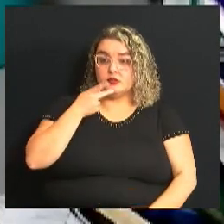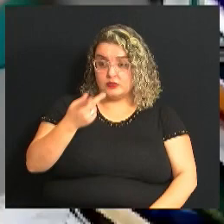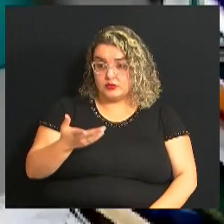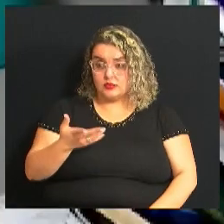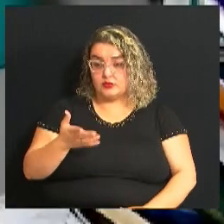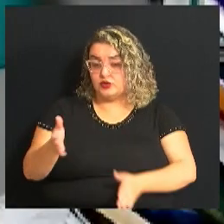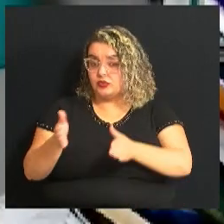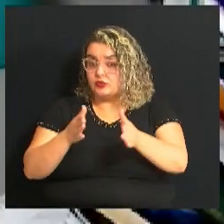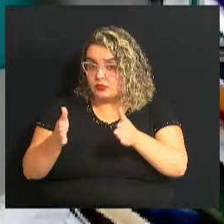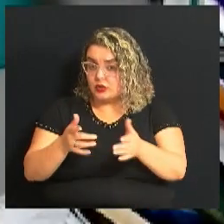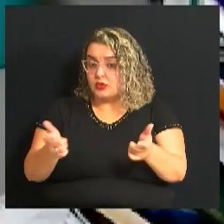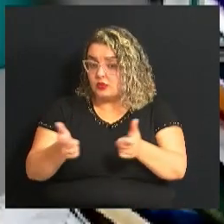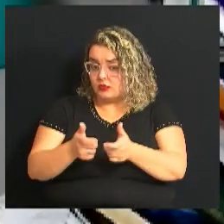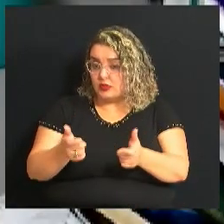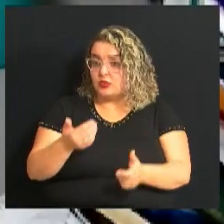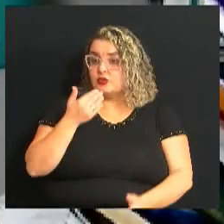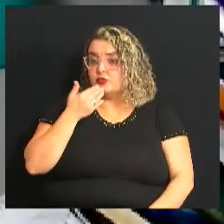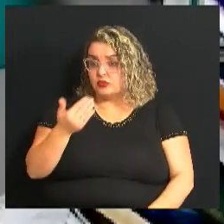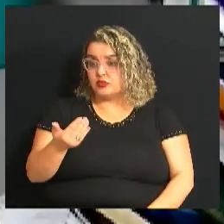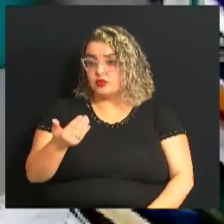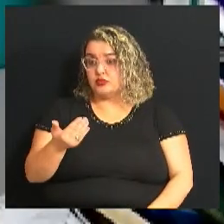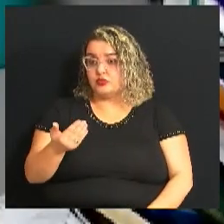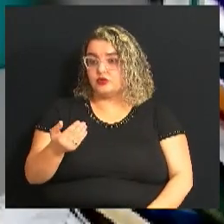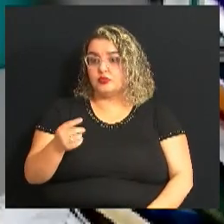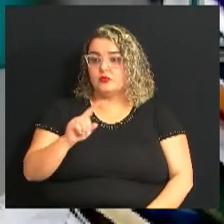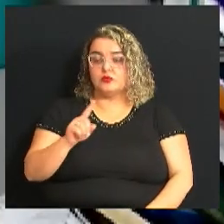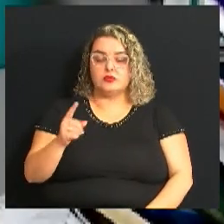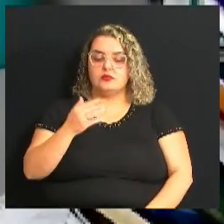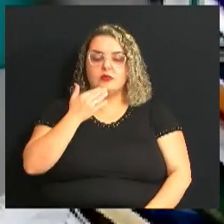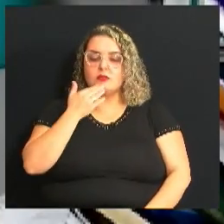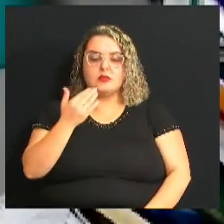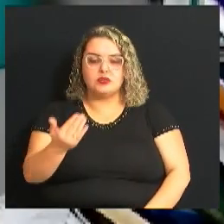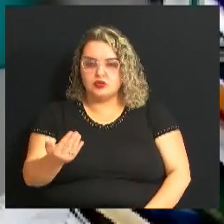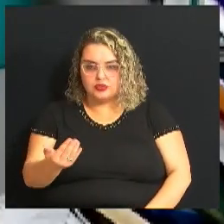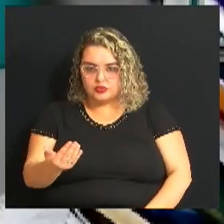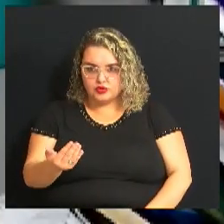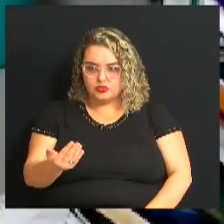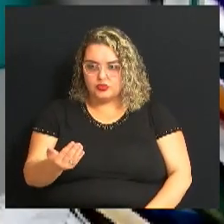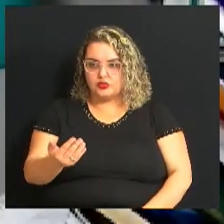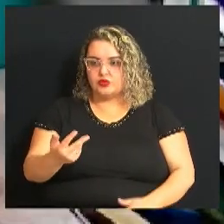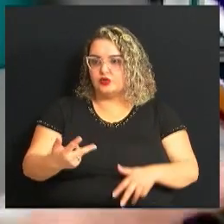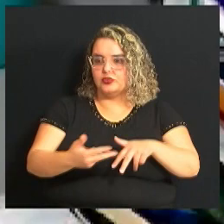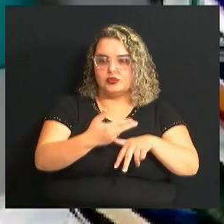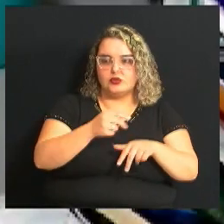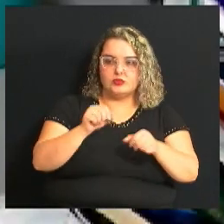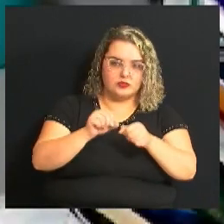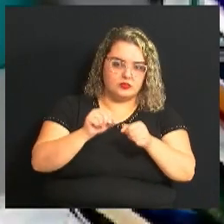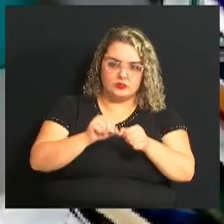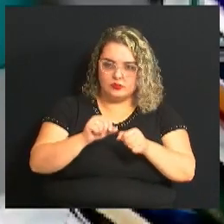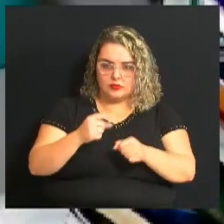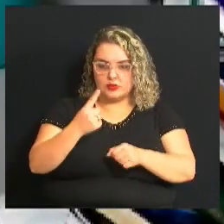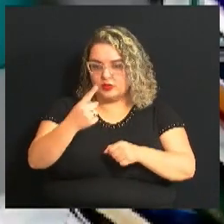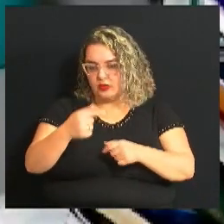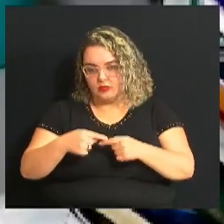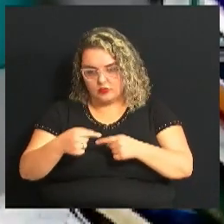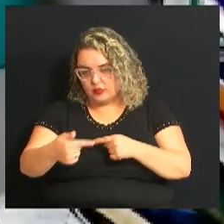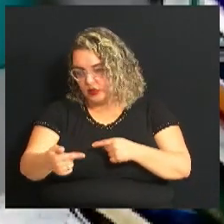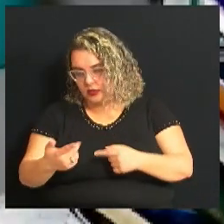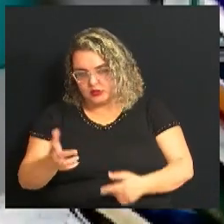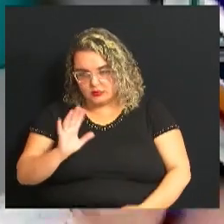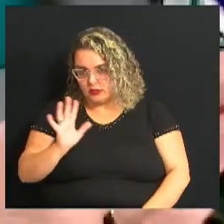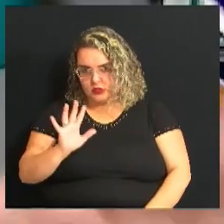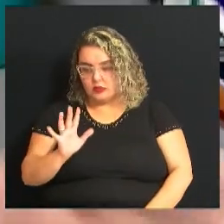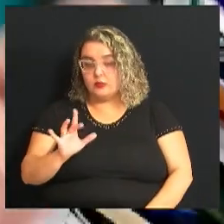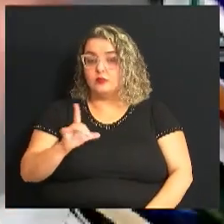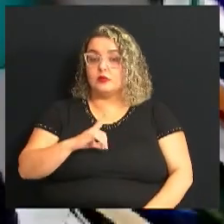período mínimo de solicitação. Você não vai solicitar esse procedimento e ele vai ser realizado daqui a uma semana. Há uma